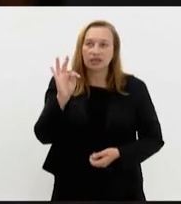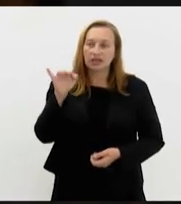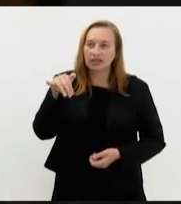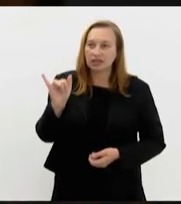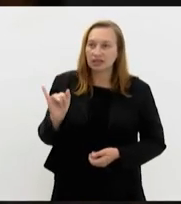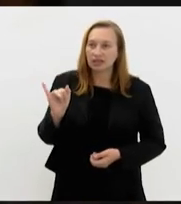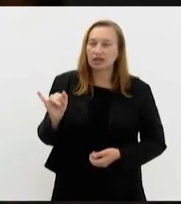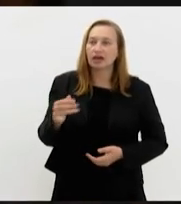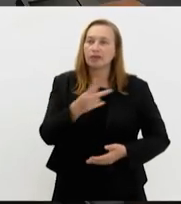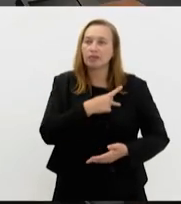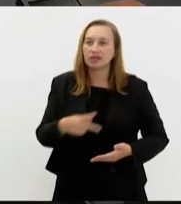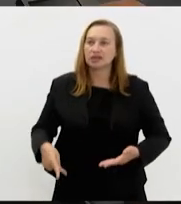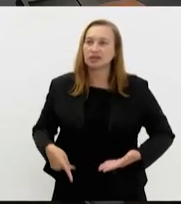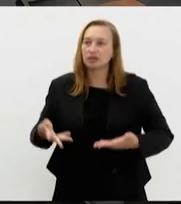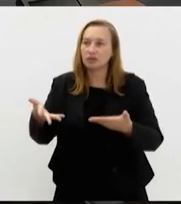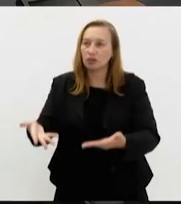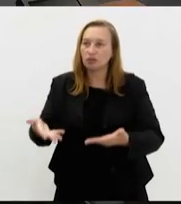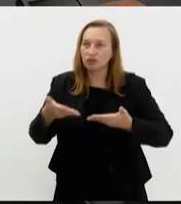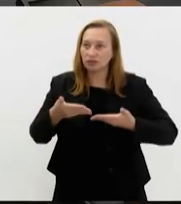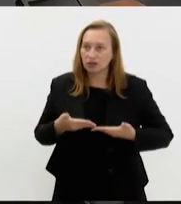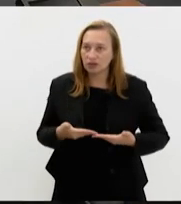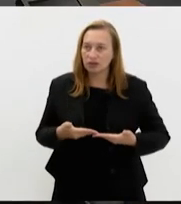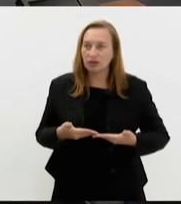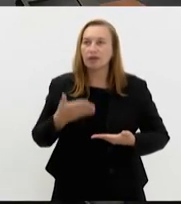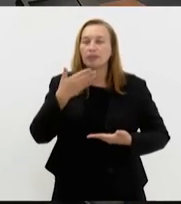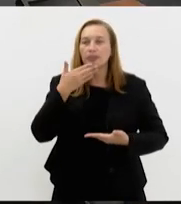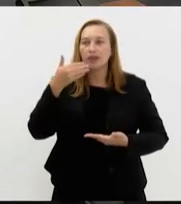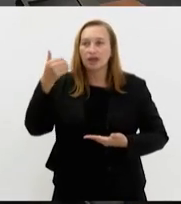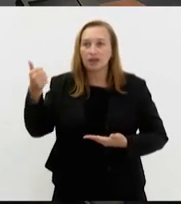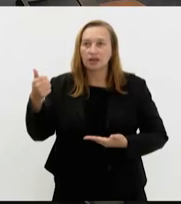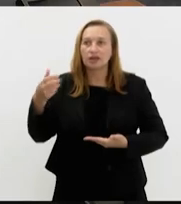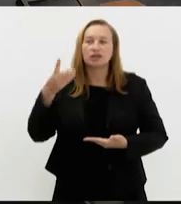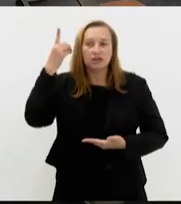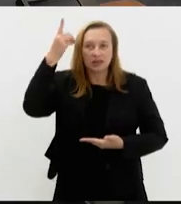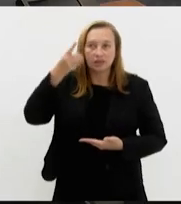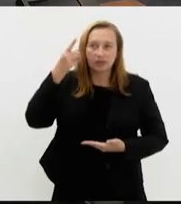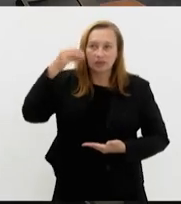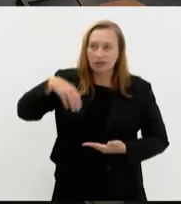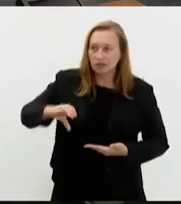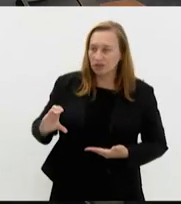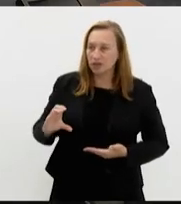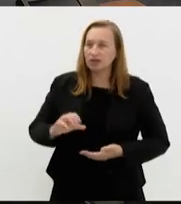a presidência... Melhor, deputado Carlos Mink.